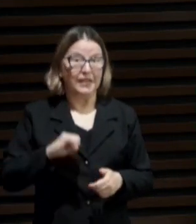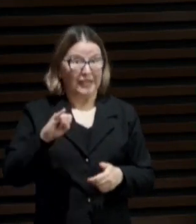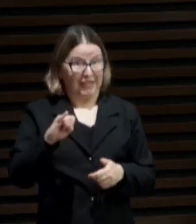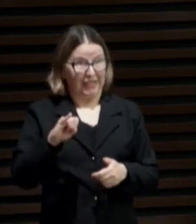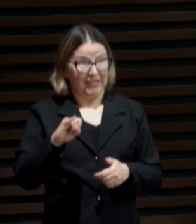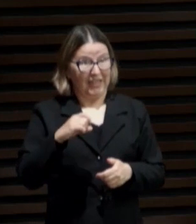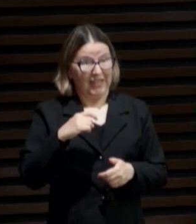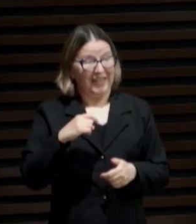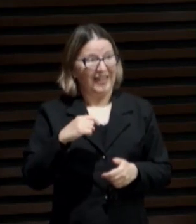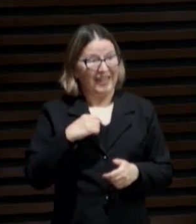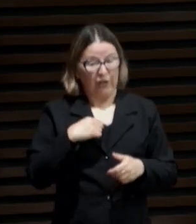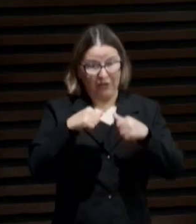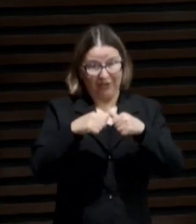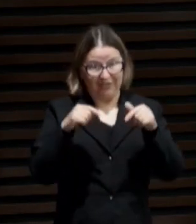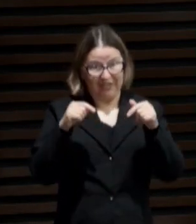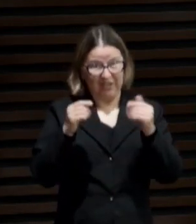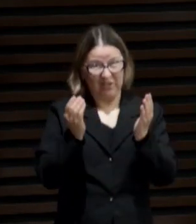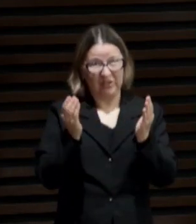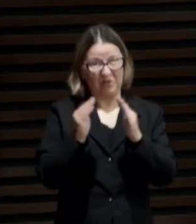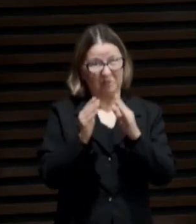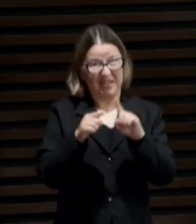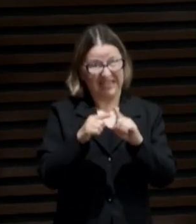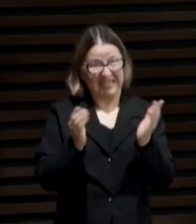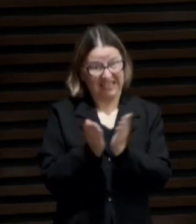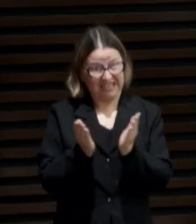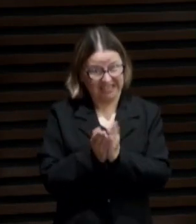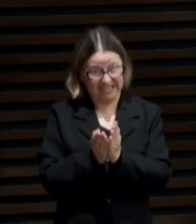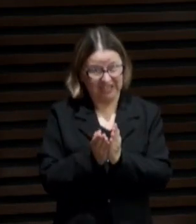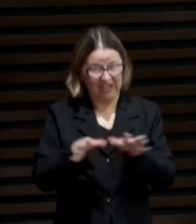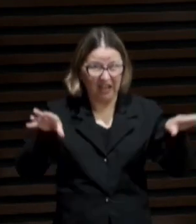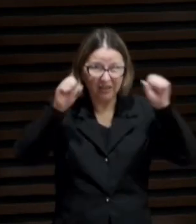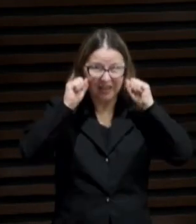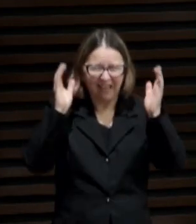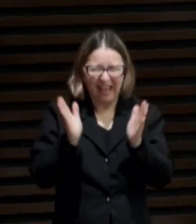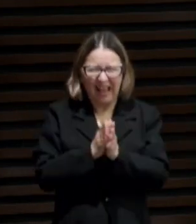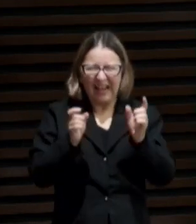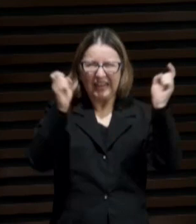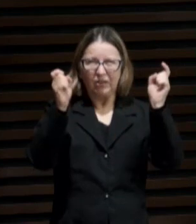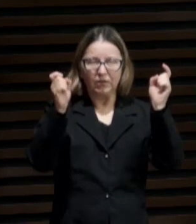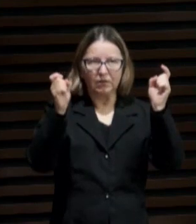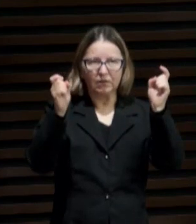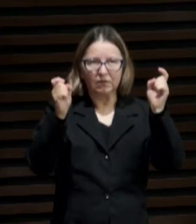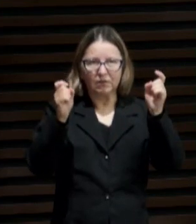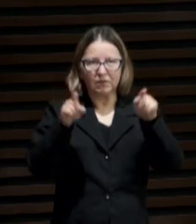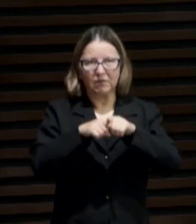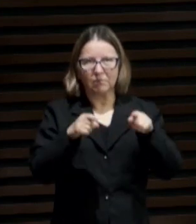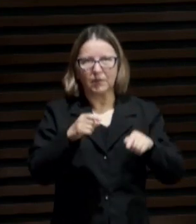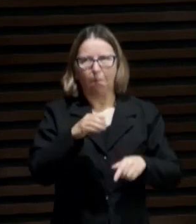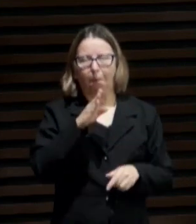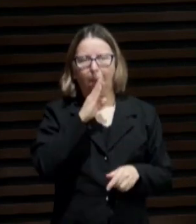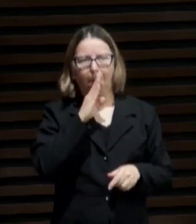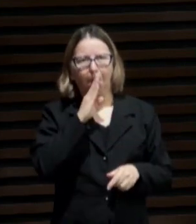crente, eu ia ouvir aleluia! Mas a gente está preocupado com a chuva, e que chuva boa.